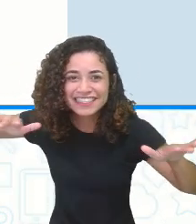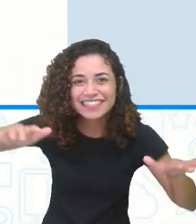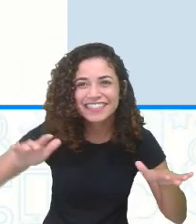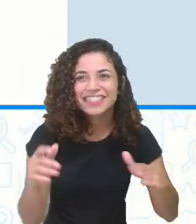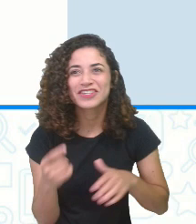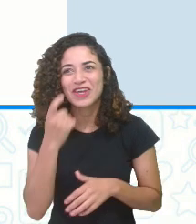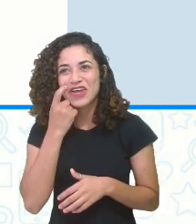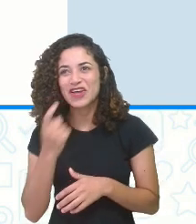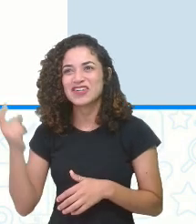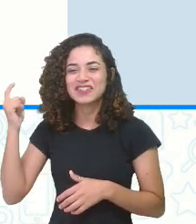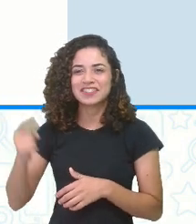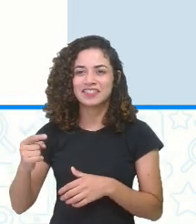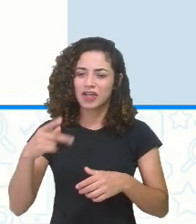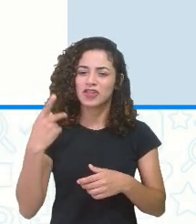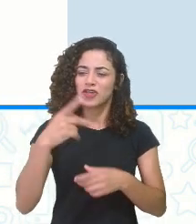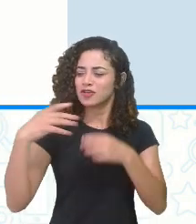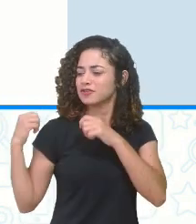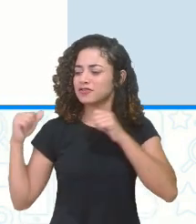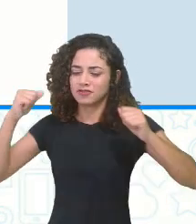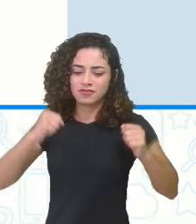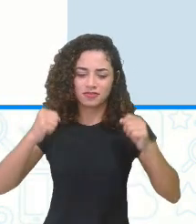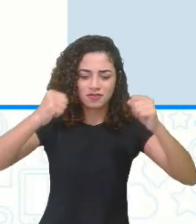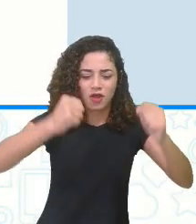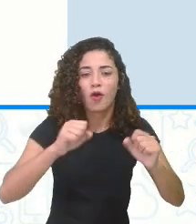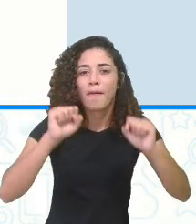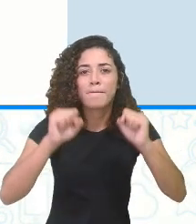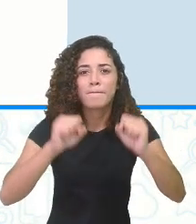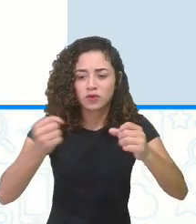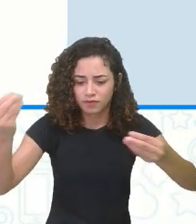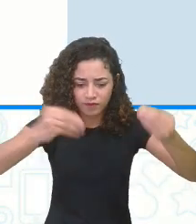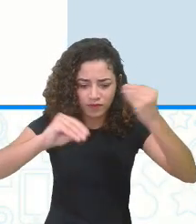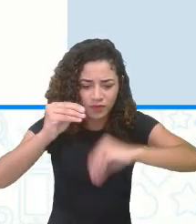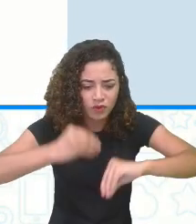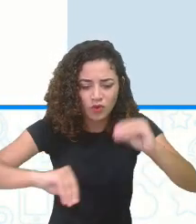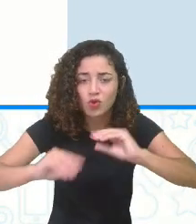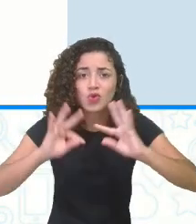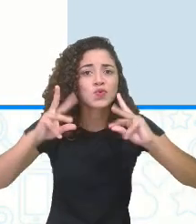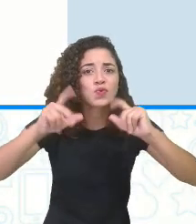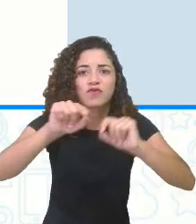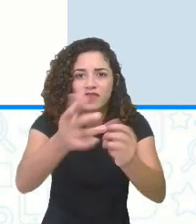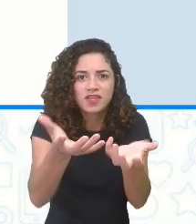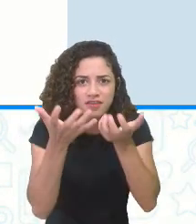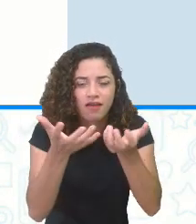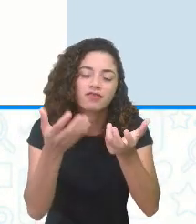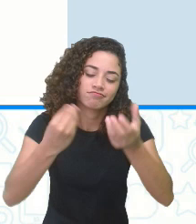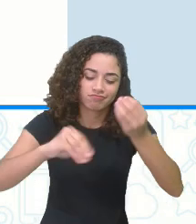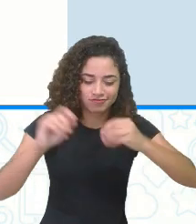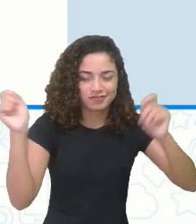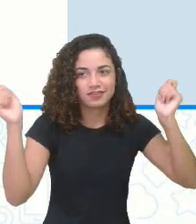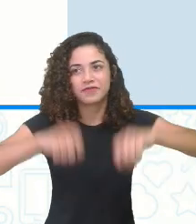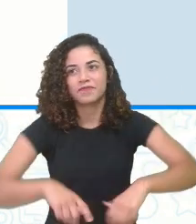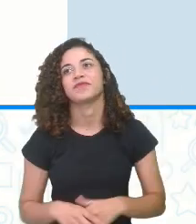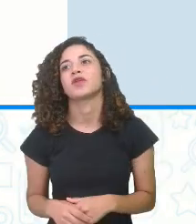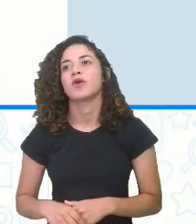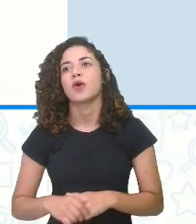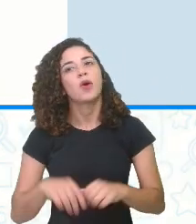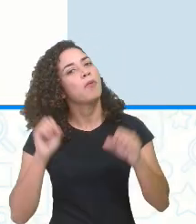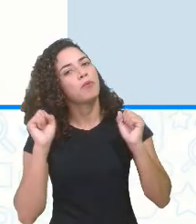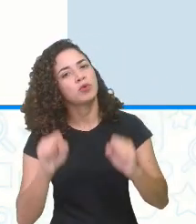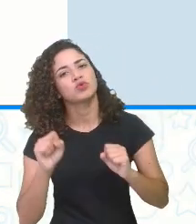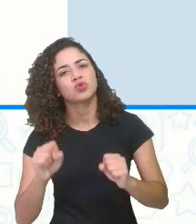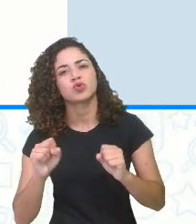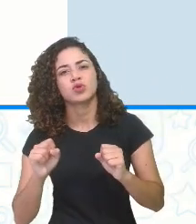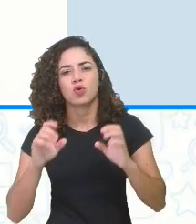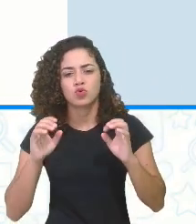Tome, pegue a sua mochila, você pode colocar dentro dela tudo o que precisa. E na outra parte ele diz, uma